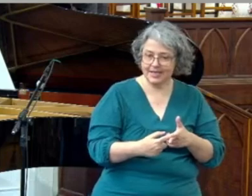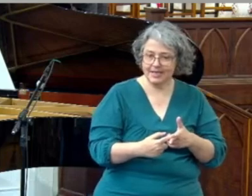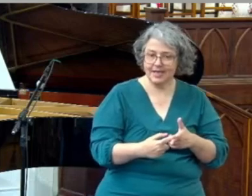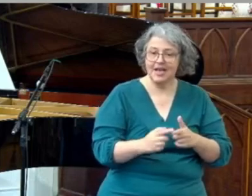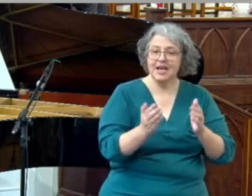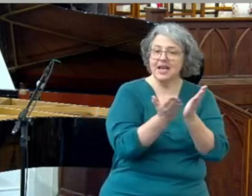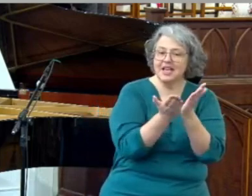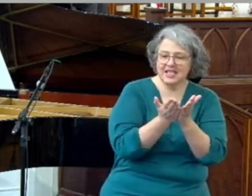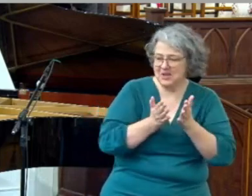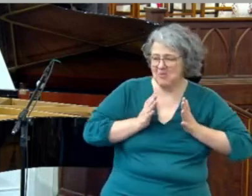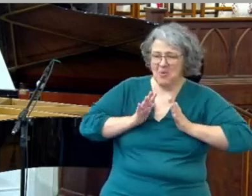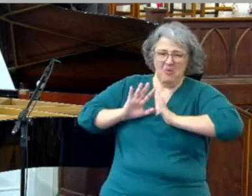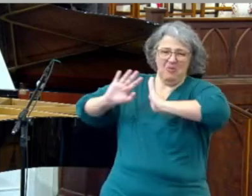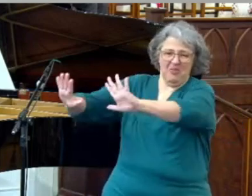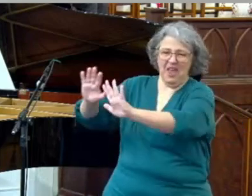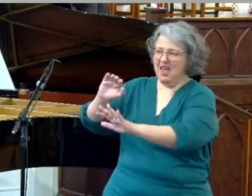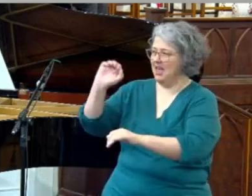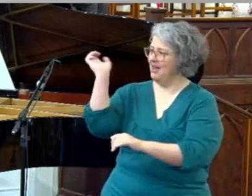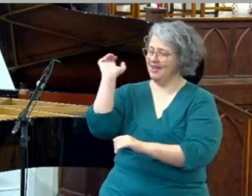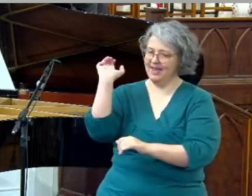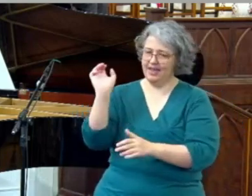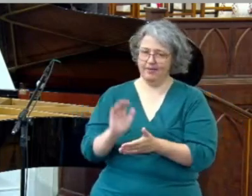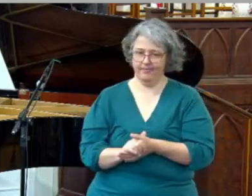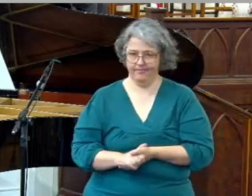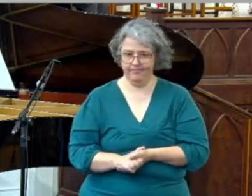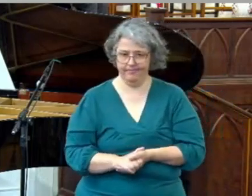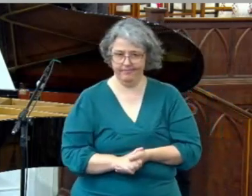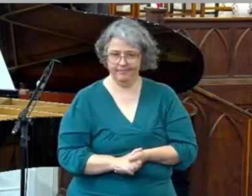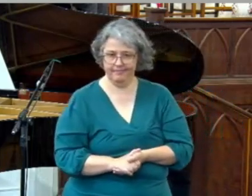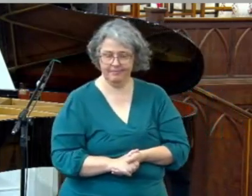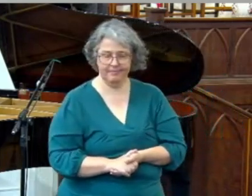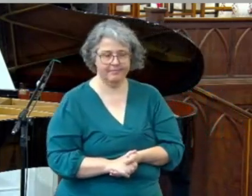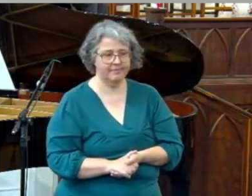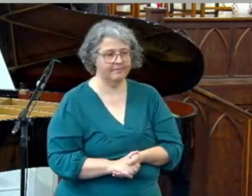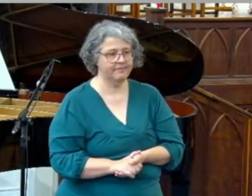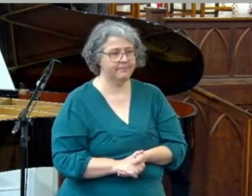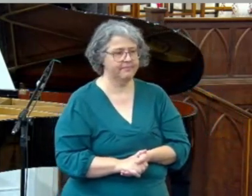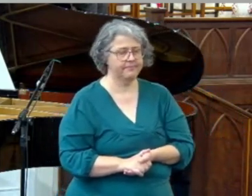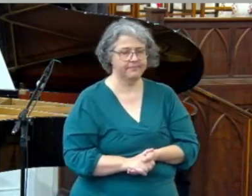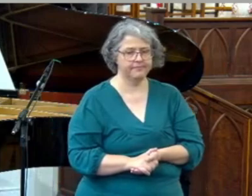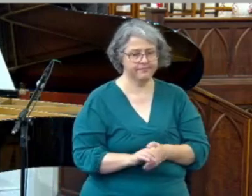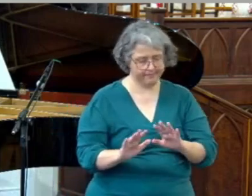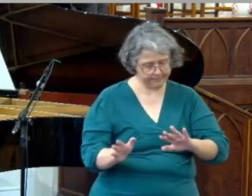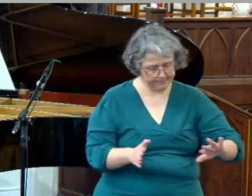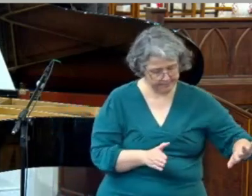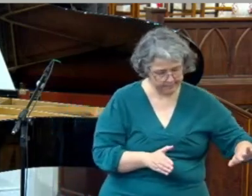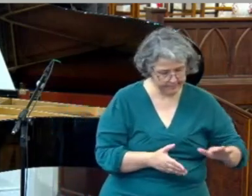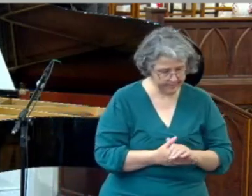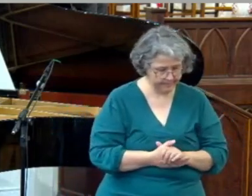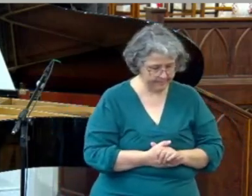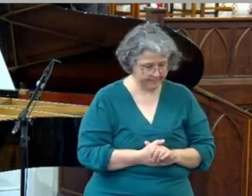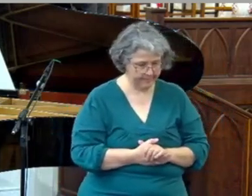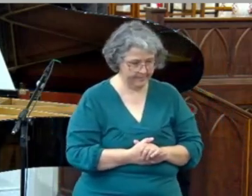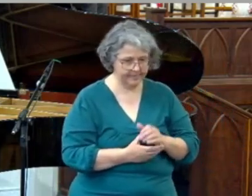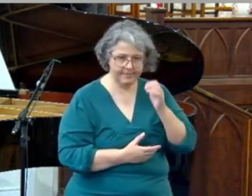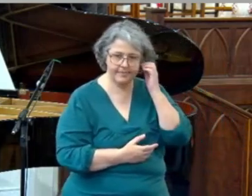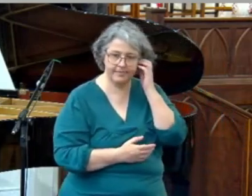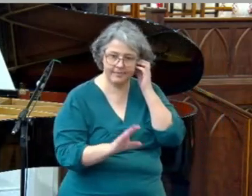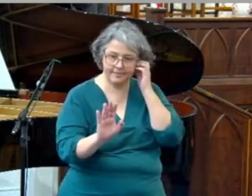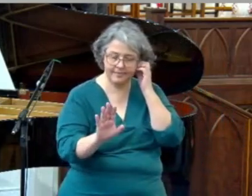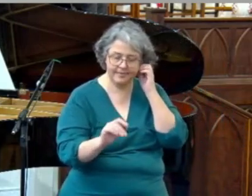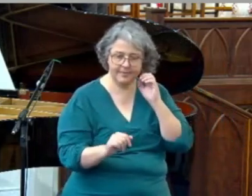Daí, um pastor da cidade dela, um vizinho, escreve um artigo dizendo 10 razões porque